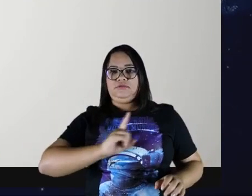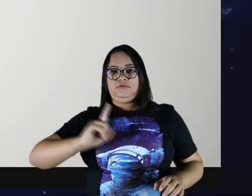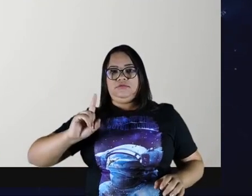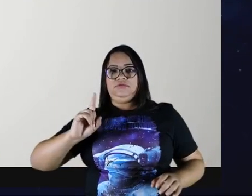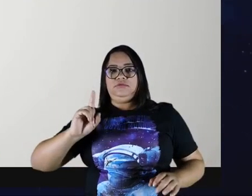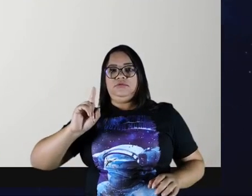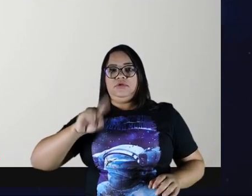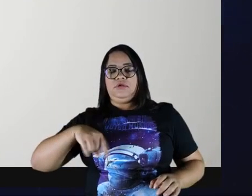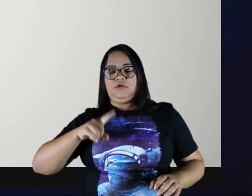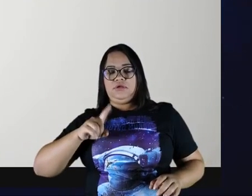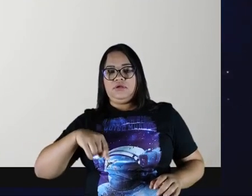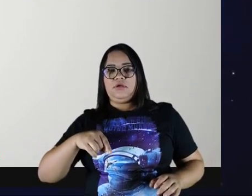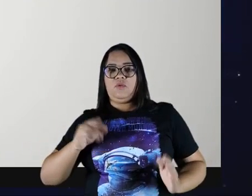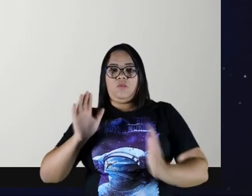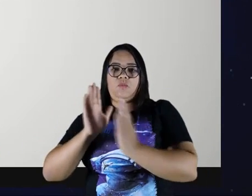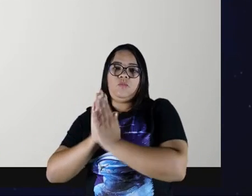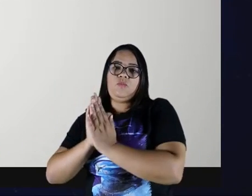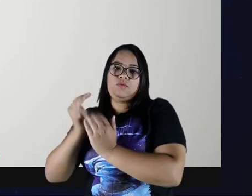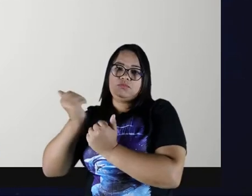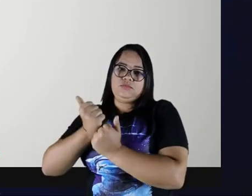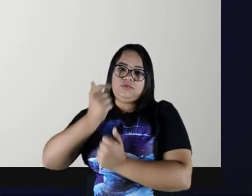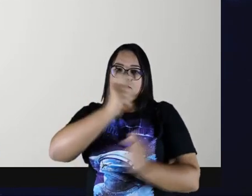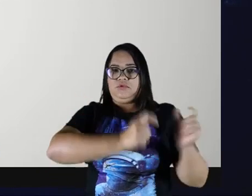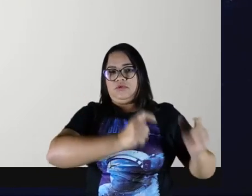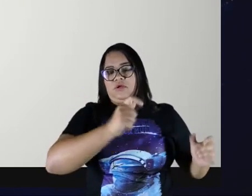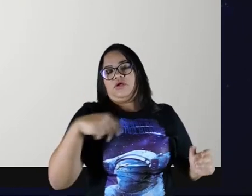podemos garantir ir com tranquilidade.